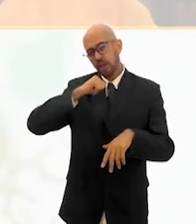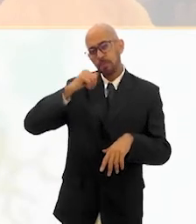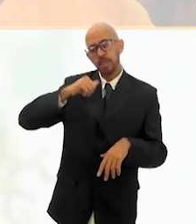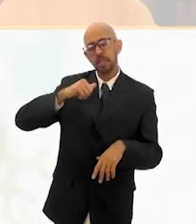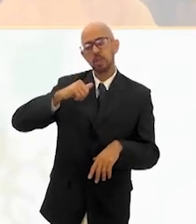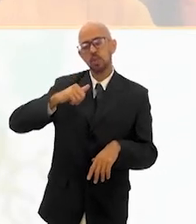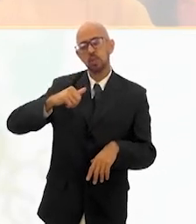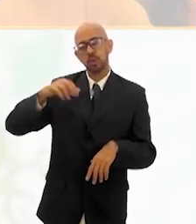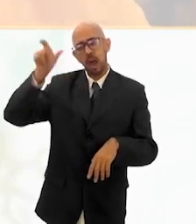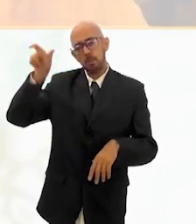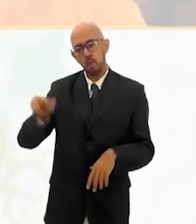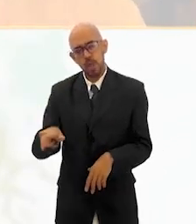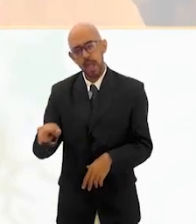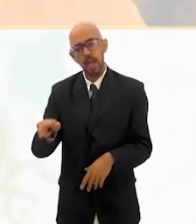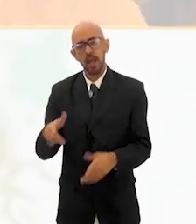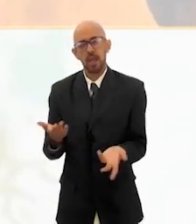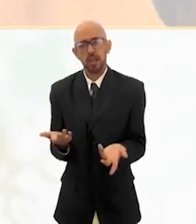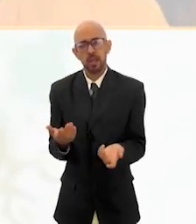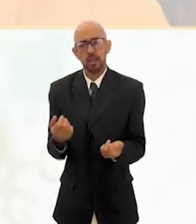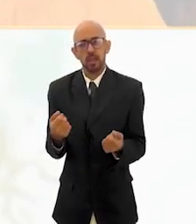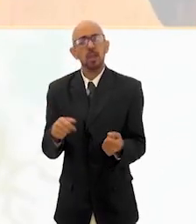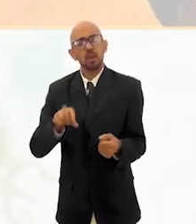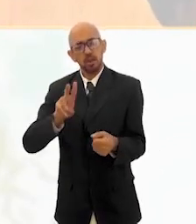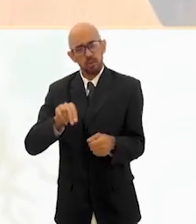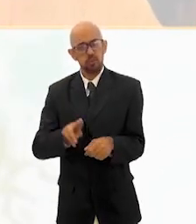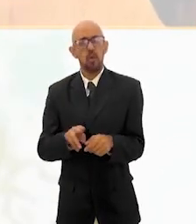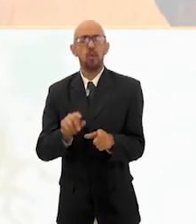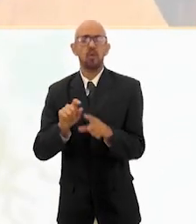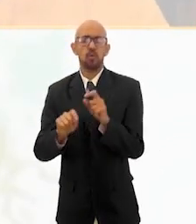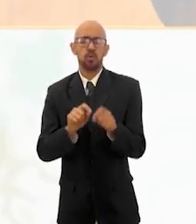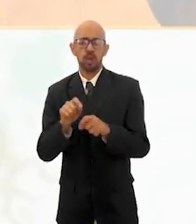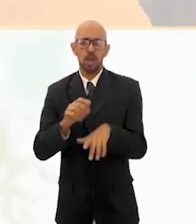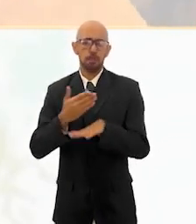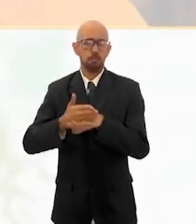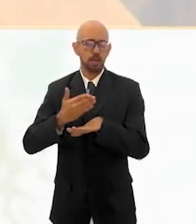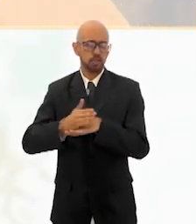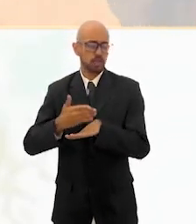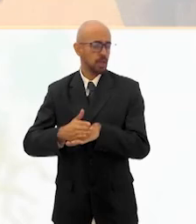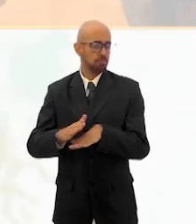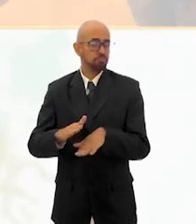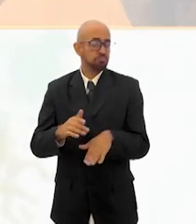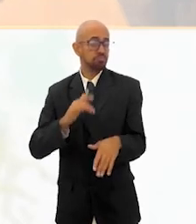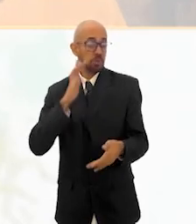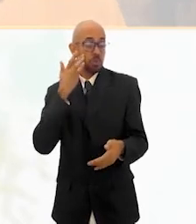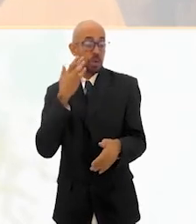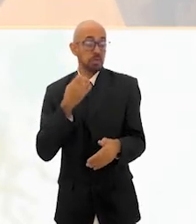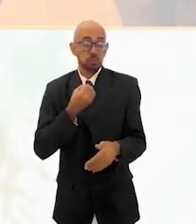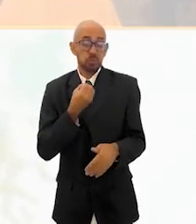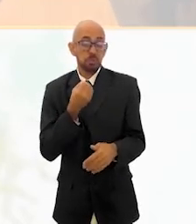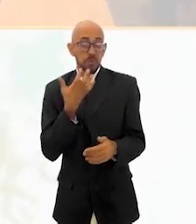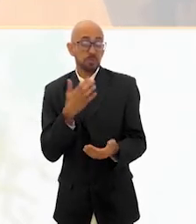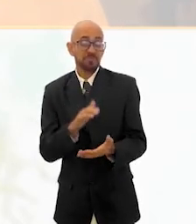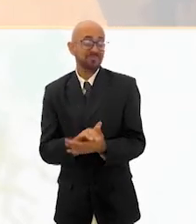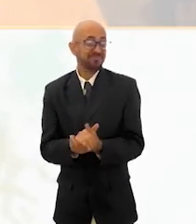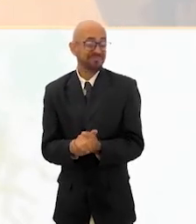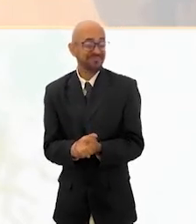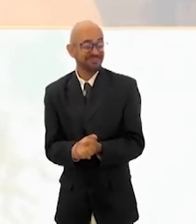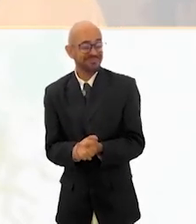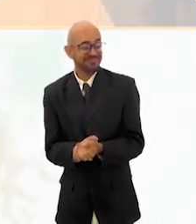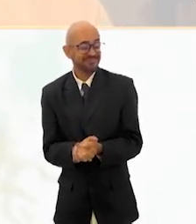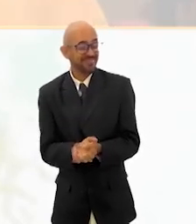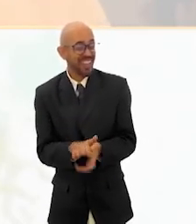Agora eu vou ter aula prática, é isso mesmo. Então vai lá praticar. Pô, eu acho que me saí bem, né?